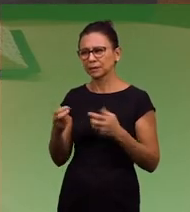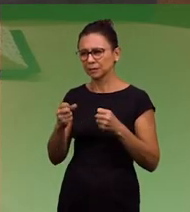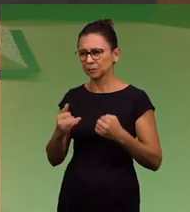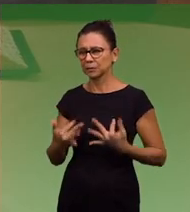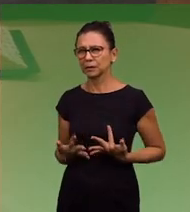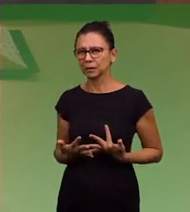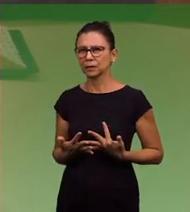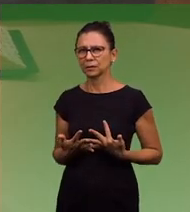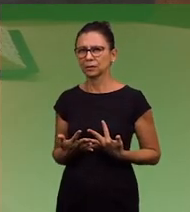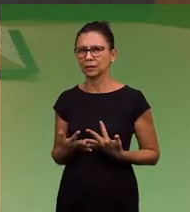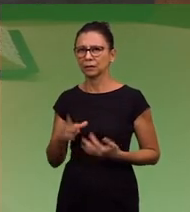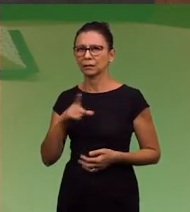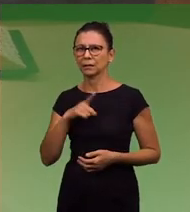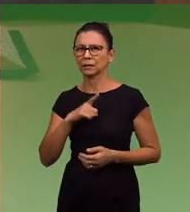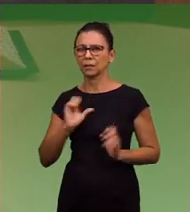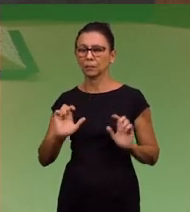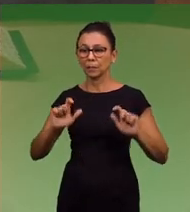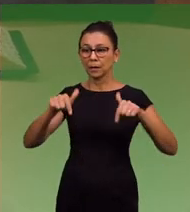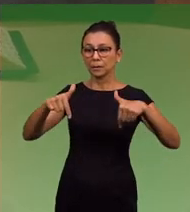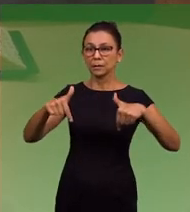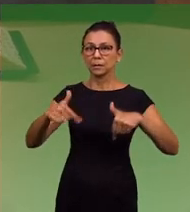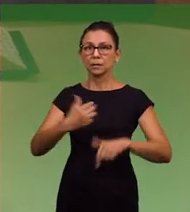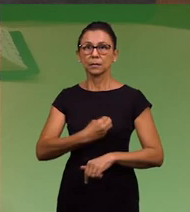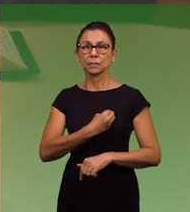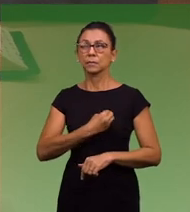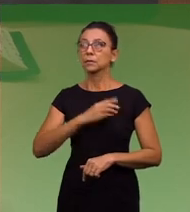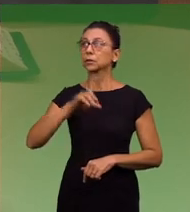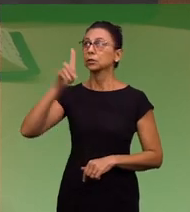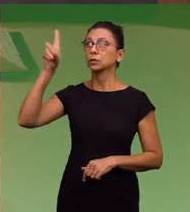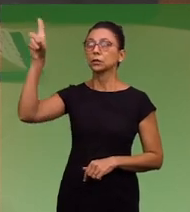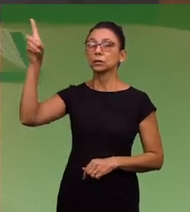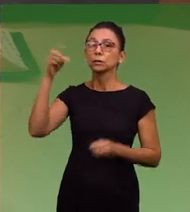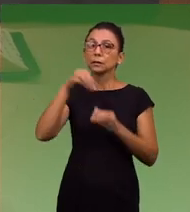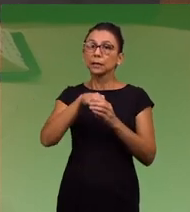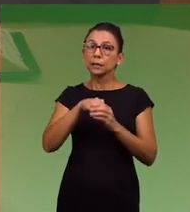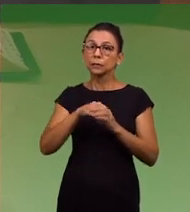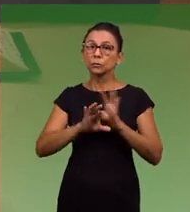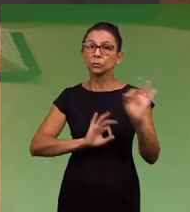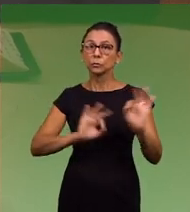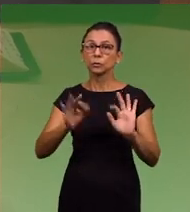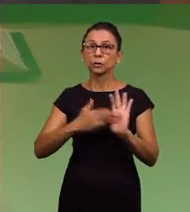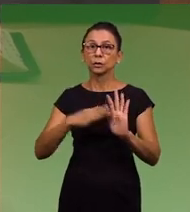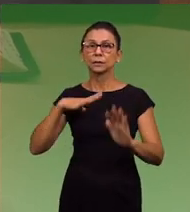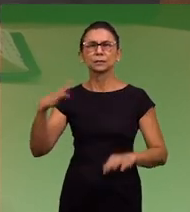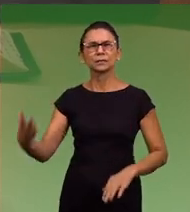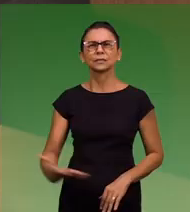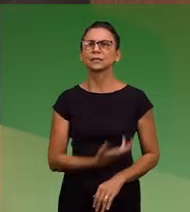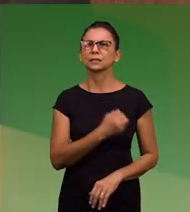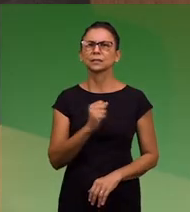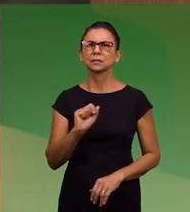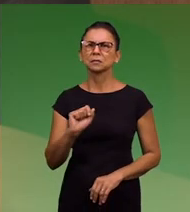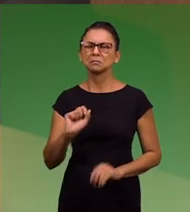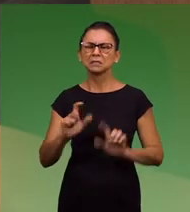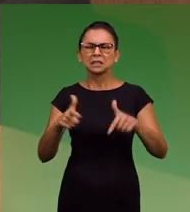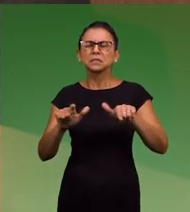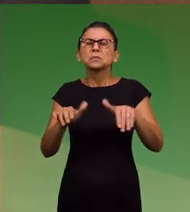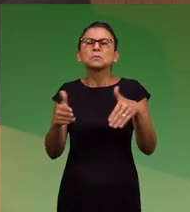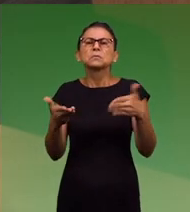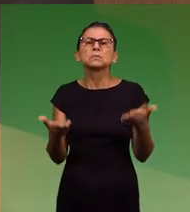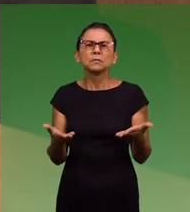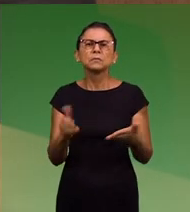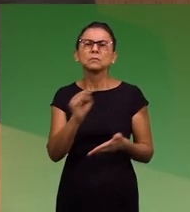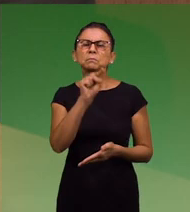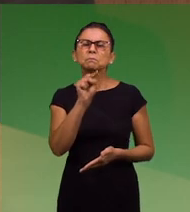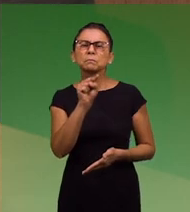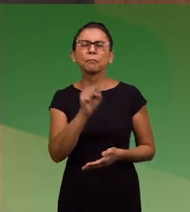uma participação, uma ação de Deus na salvação do homem. Que ação é esta?